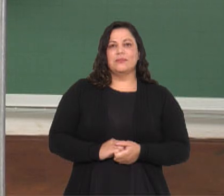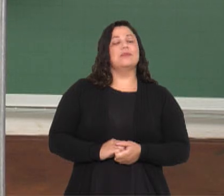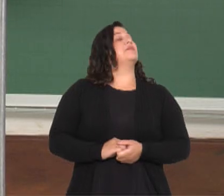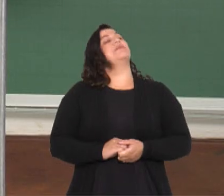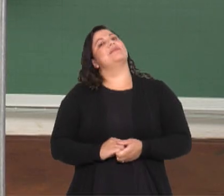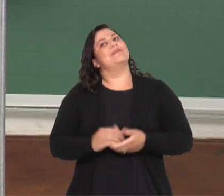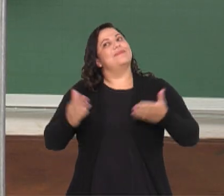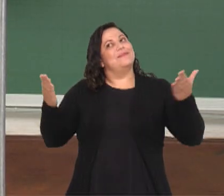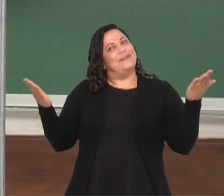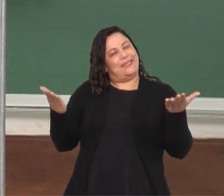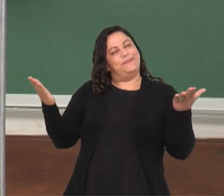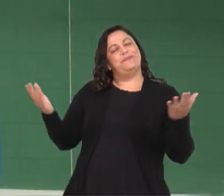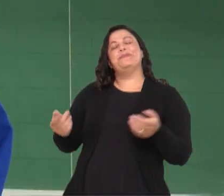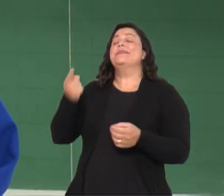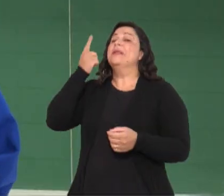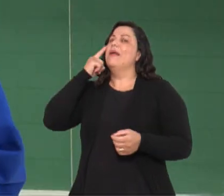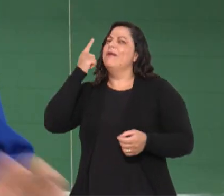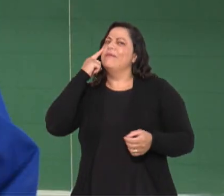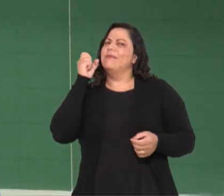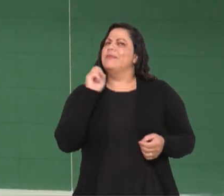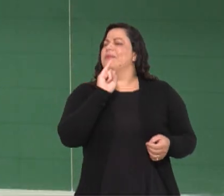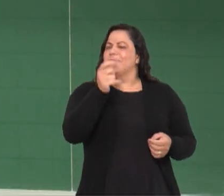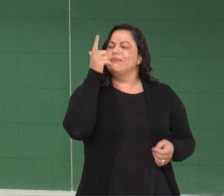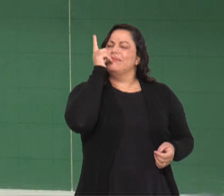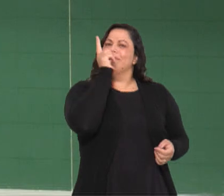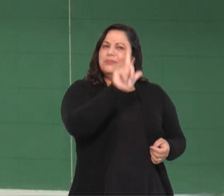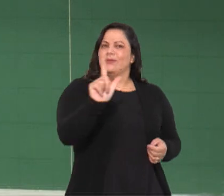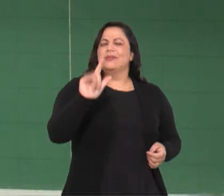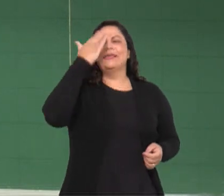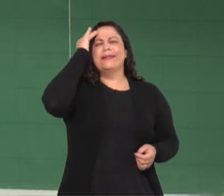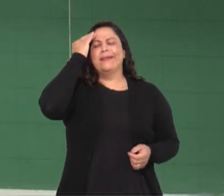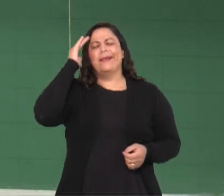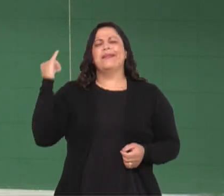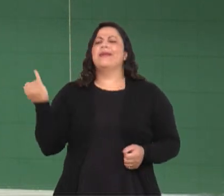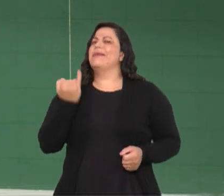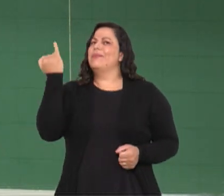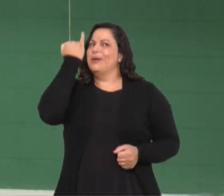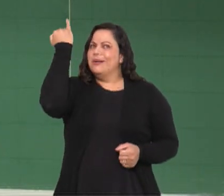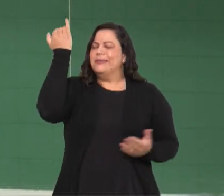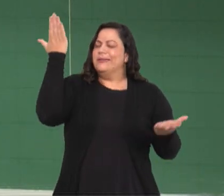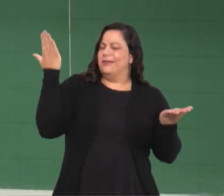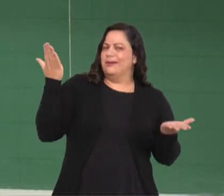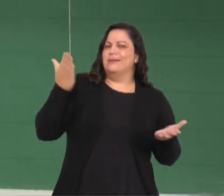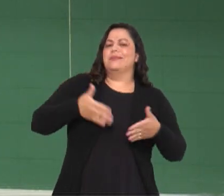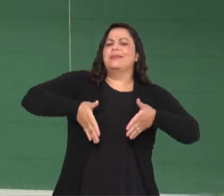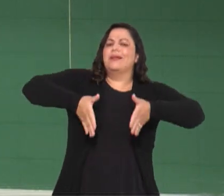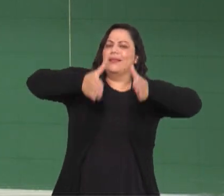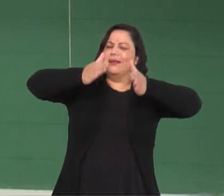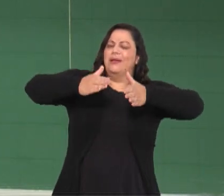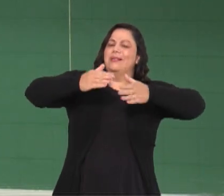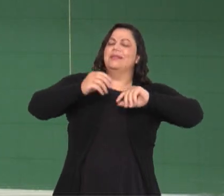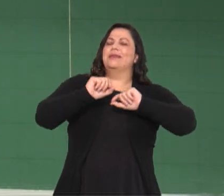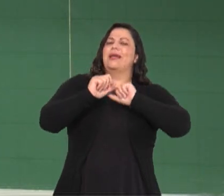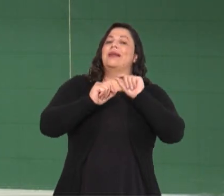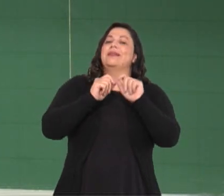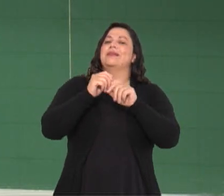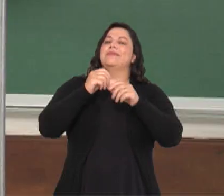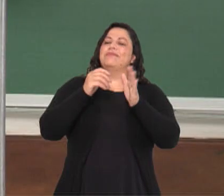Então vamos lá, vamos ver se vocês conseguiram entender a importância da estrada de ferro para a ocupação do território do